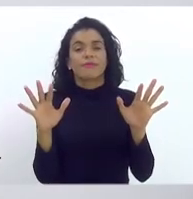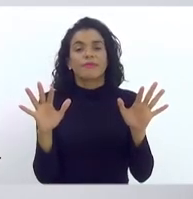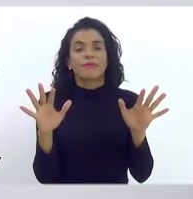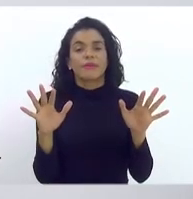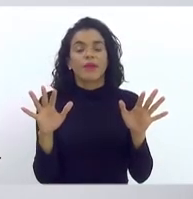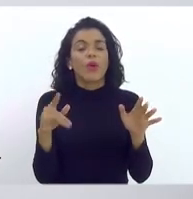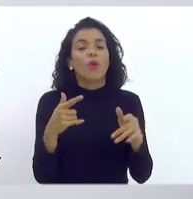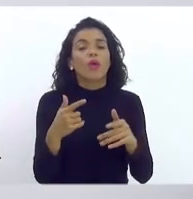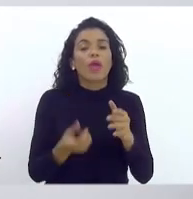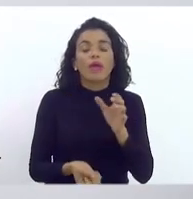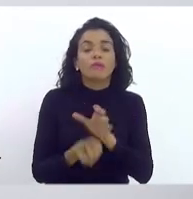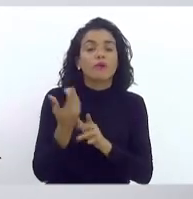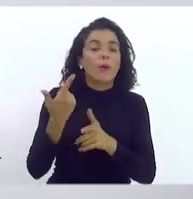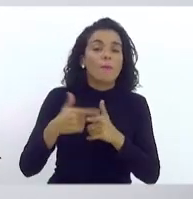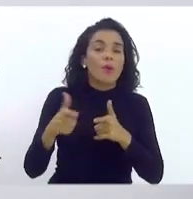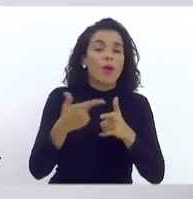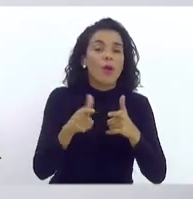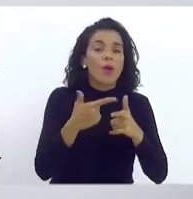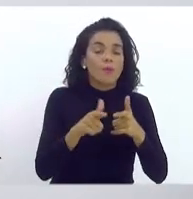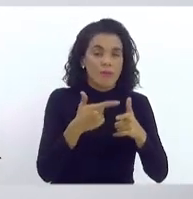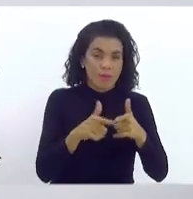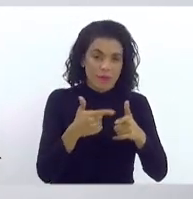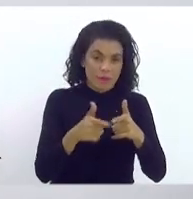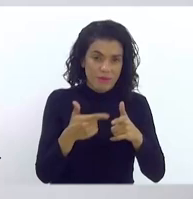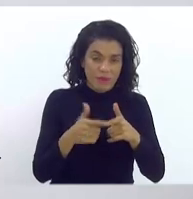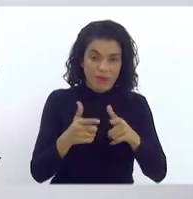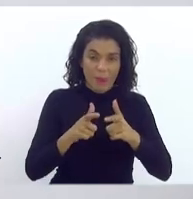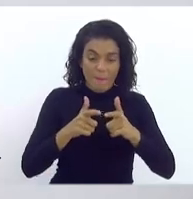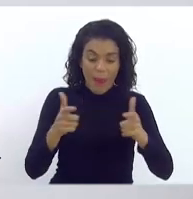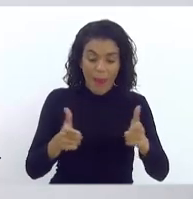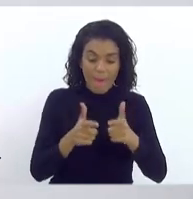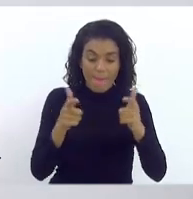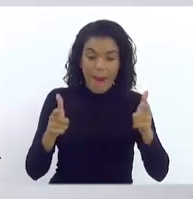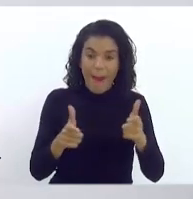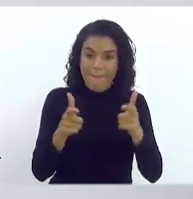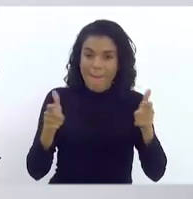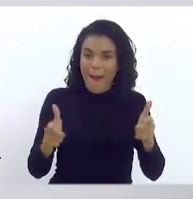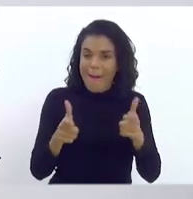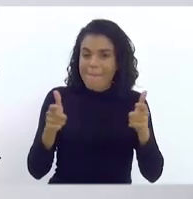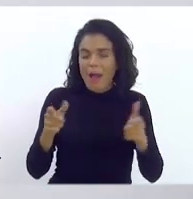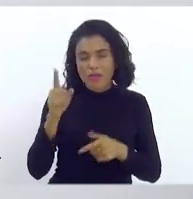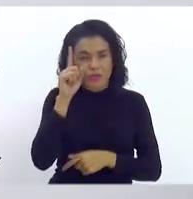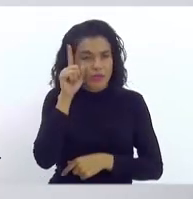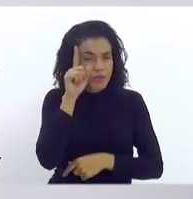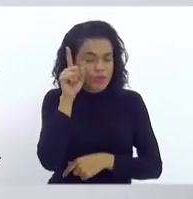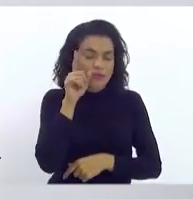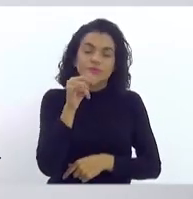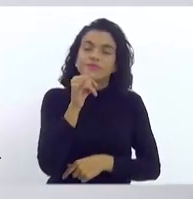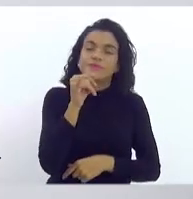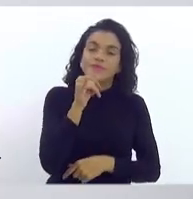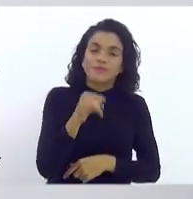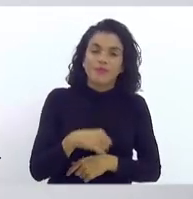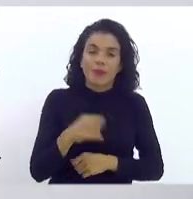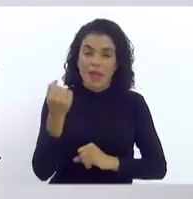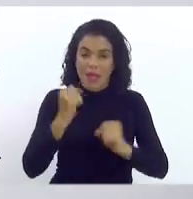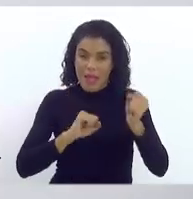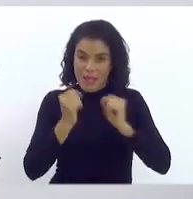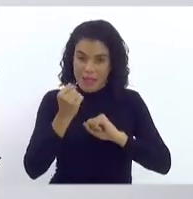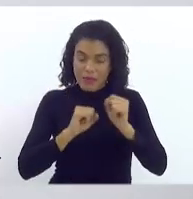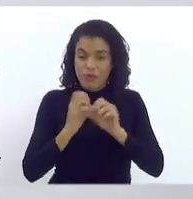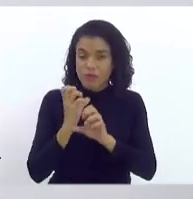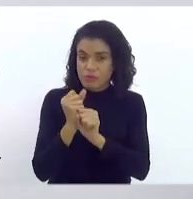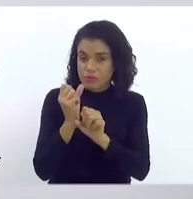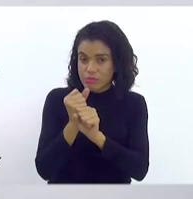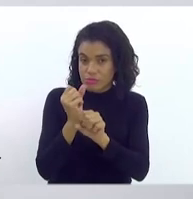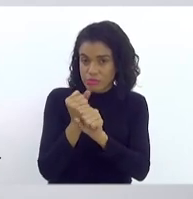um problema que vai tomando uma proporção um pouco maior a cada dia. Por exemplo, a indústria calcula